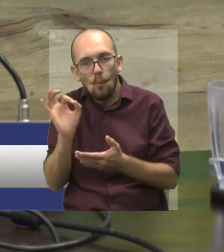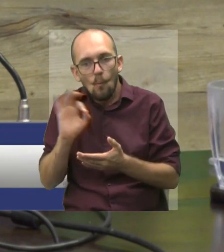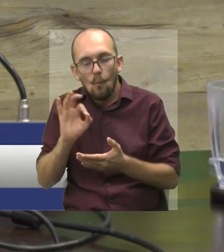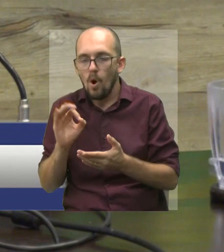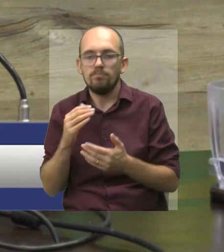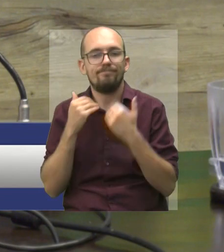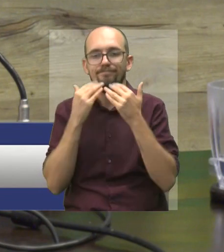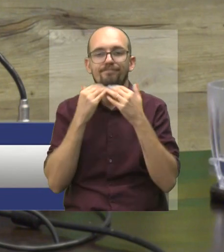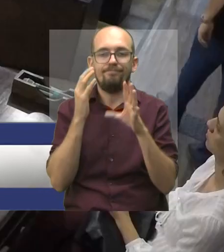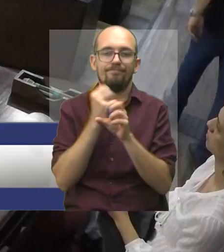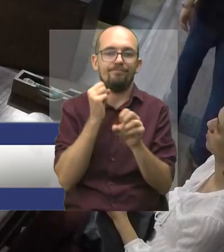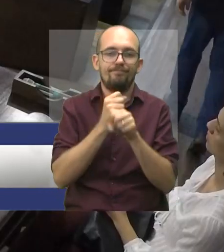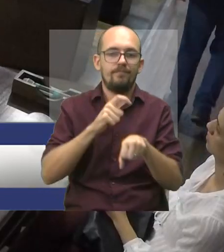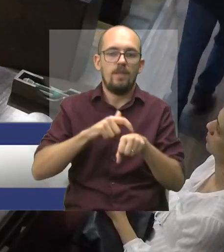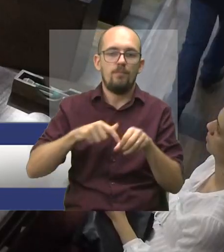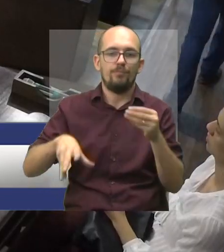mirim.